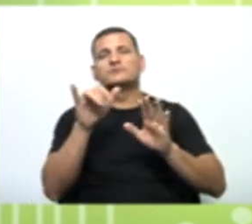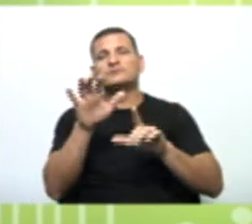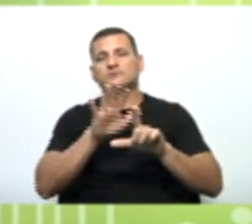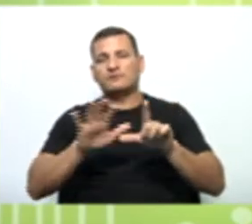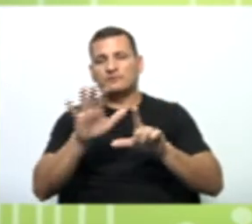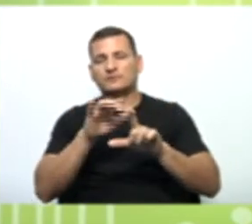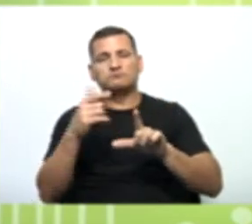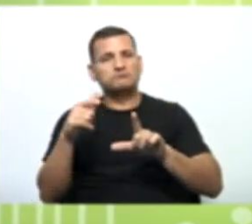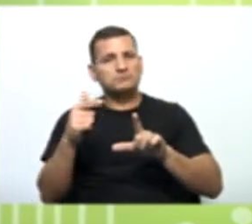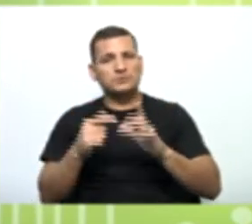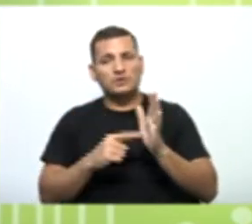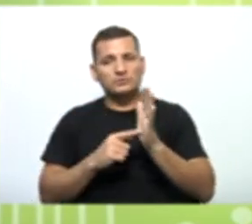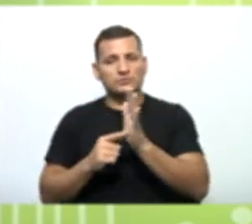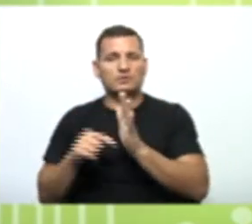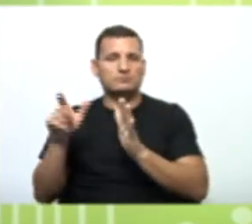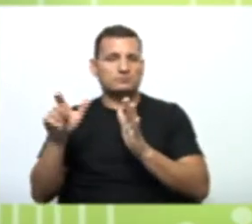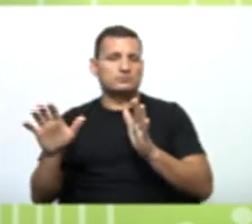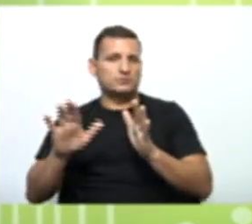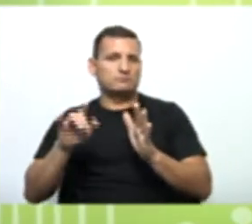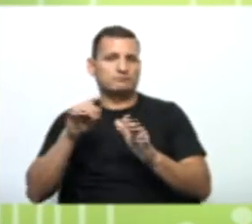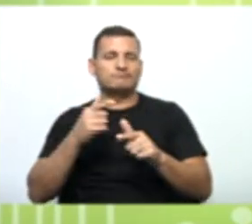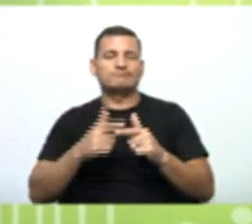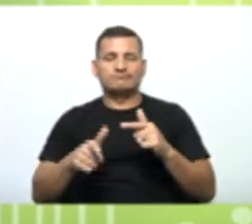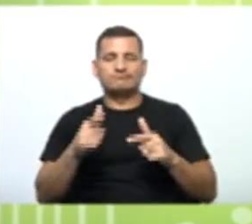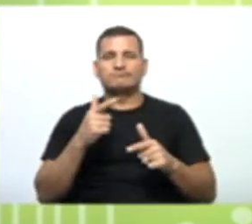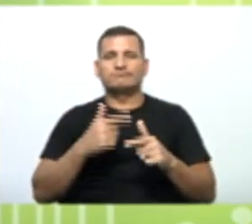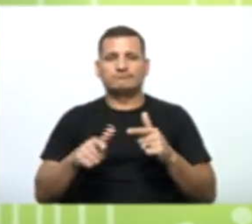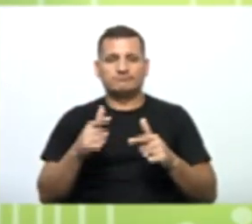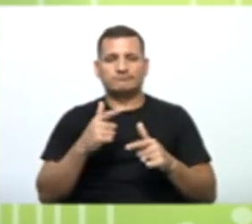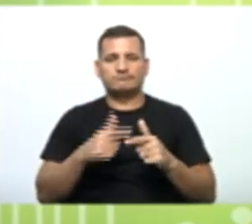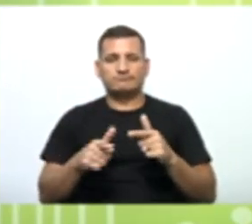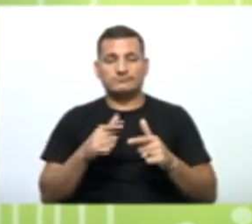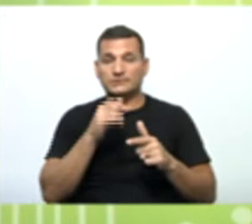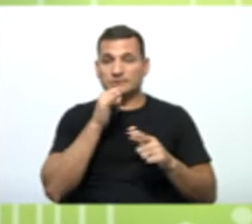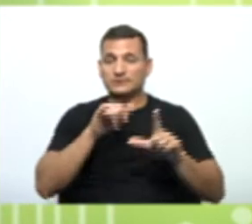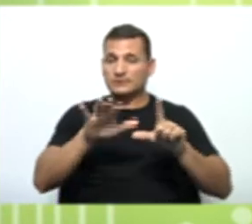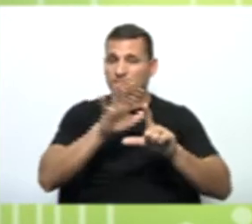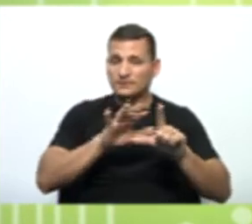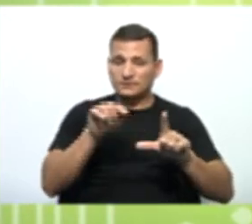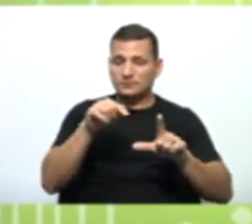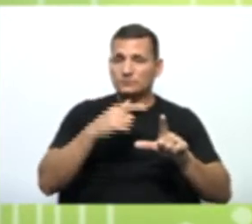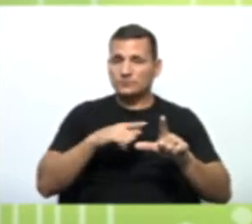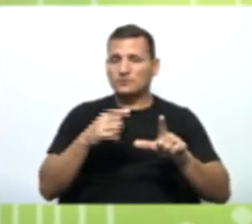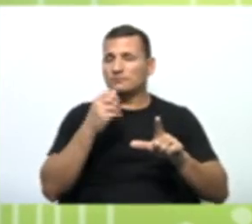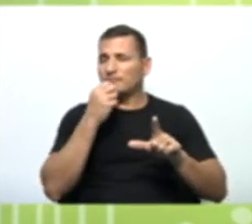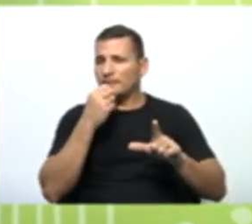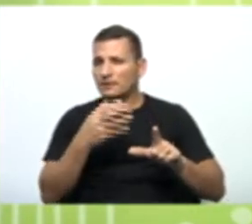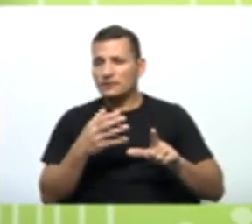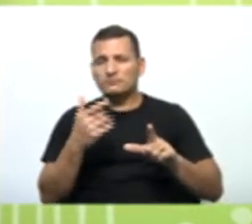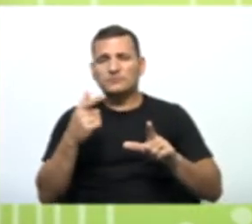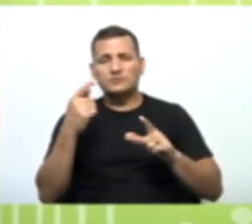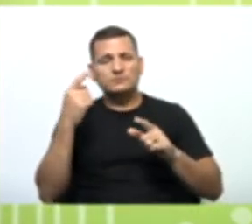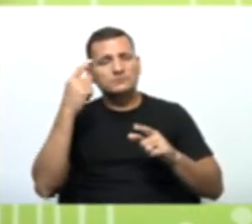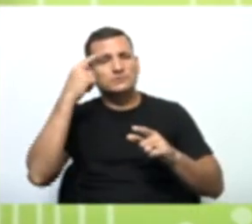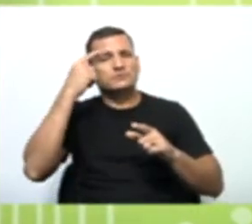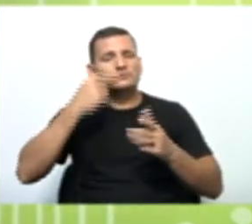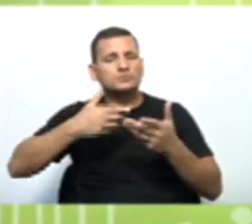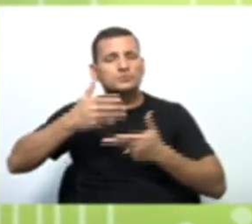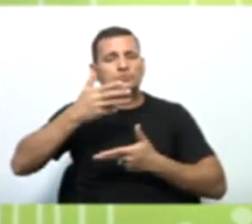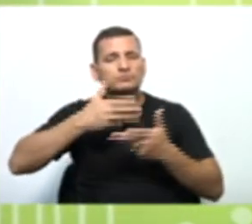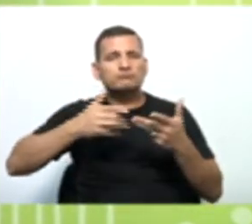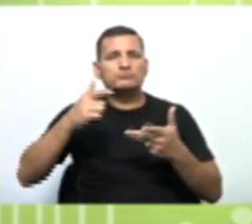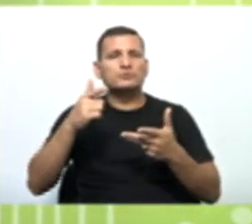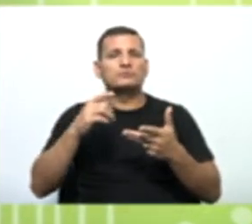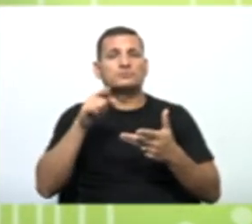o usuário, você vai ter um grande problema, certo? Se a interface não for intuitiva, não for harmoniosa, você vai ter